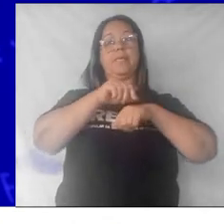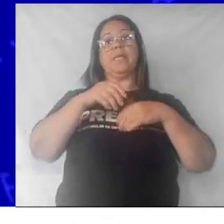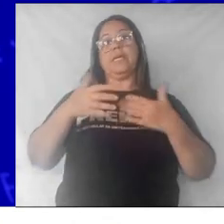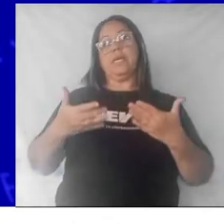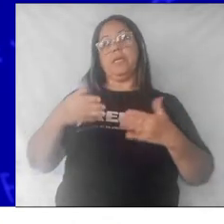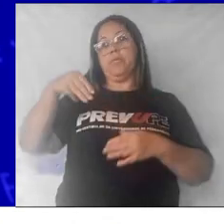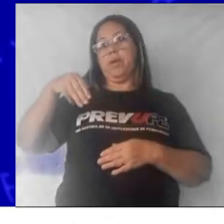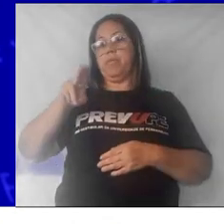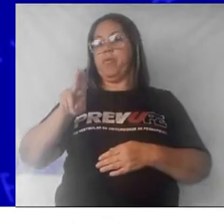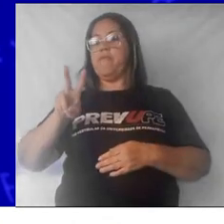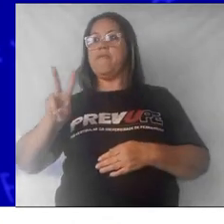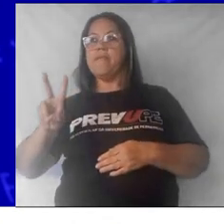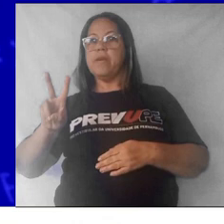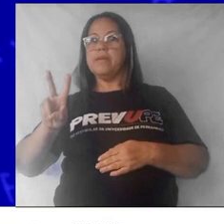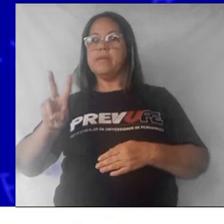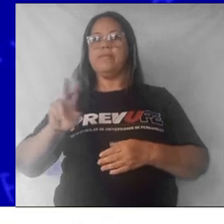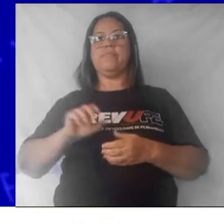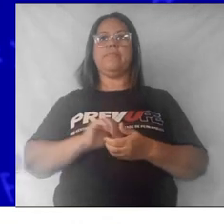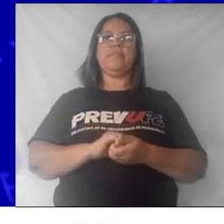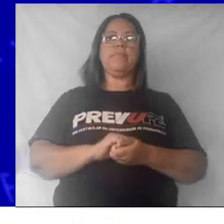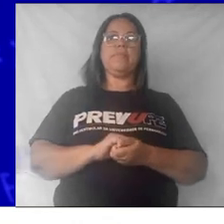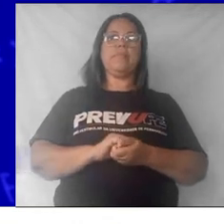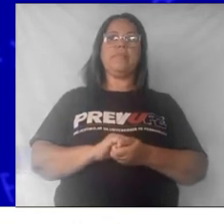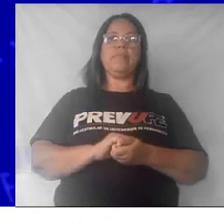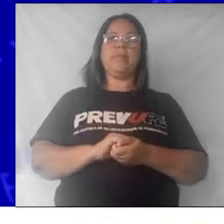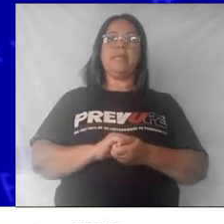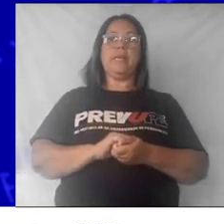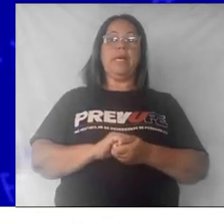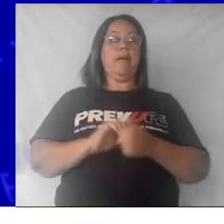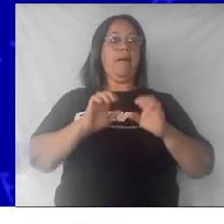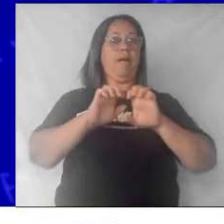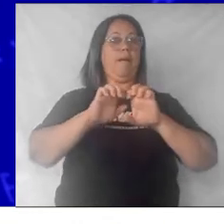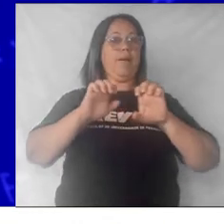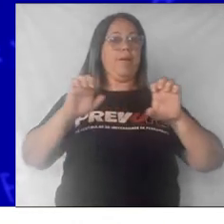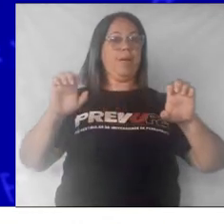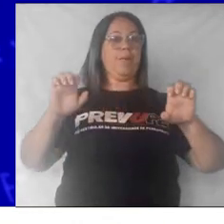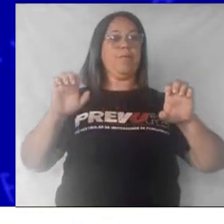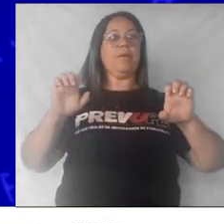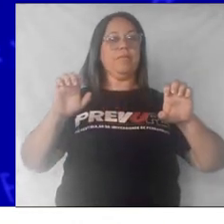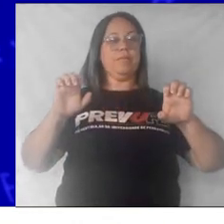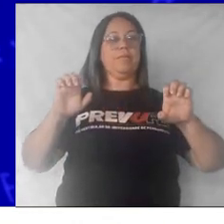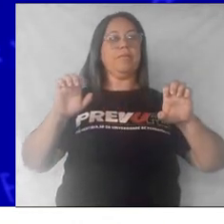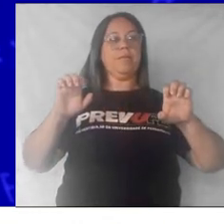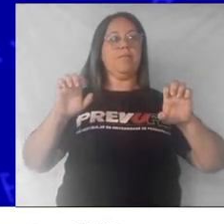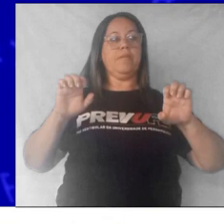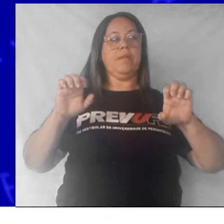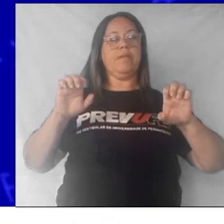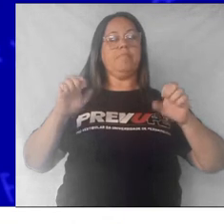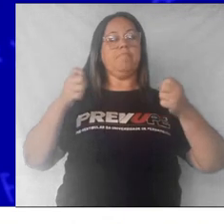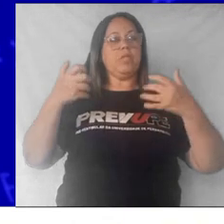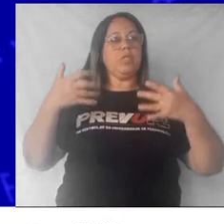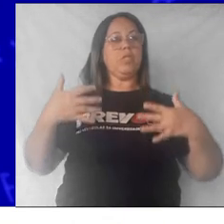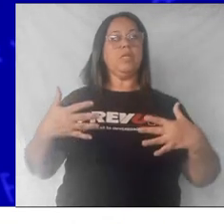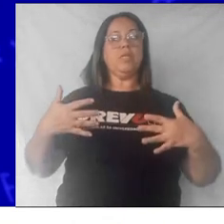no movimento uniformemente variado, a equação deste movimento é descrita